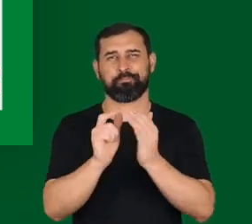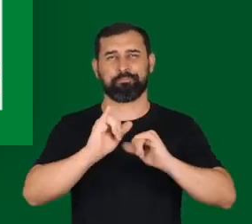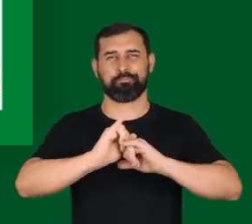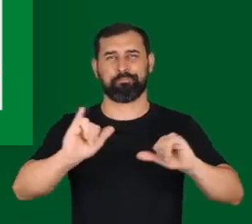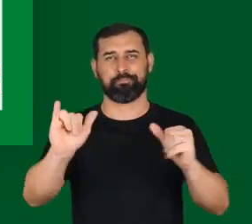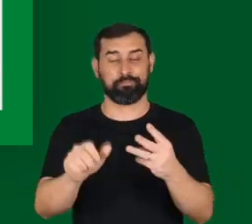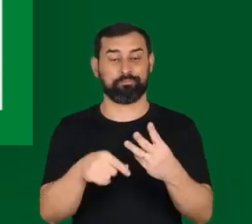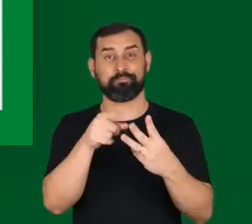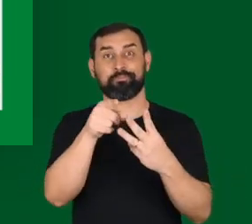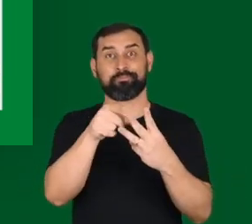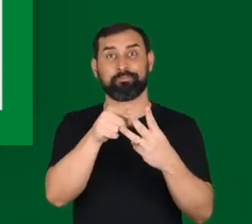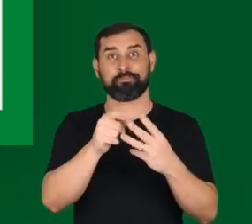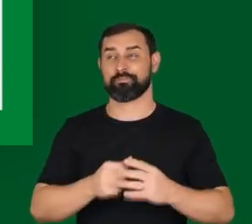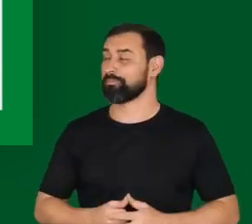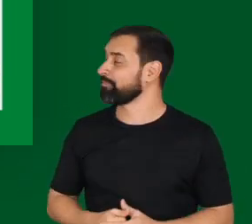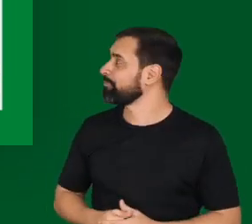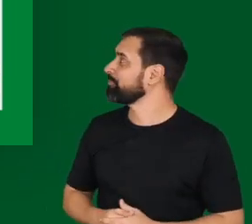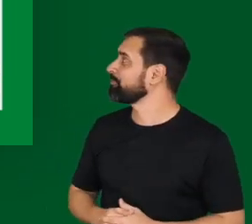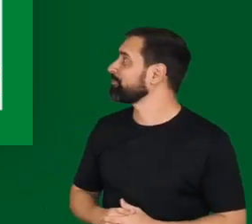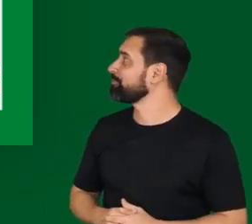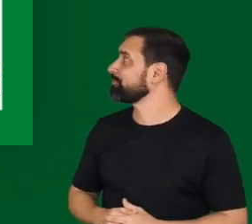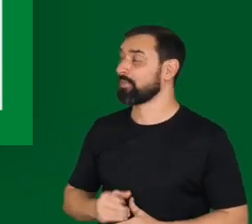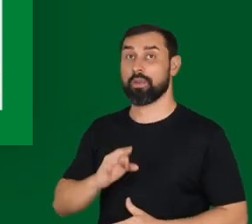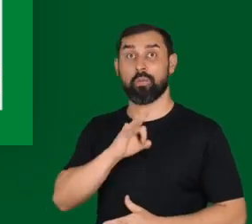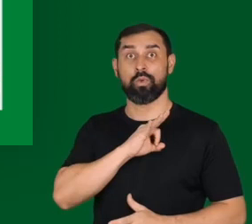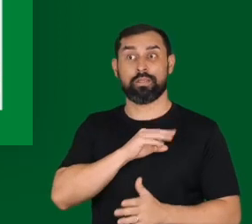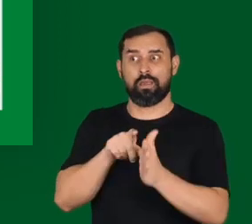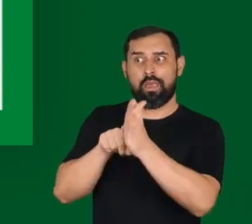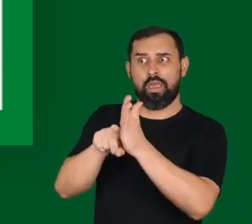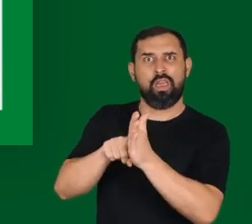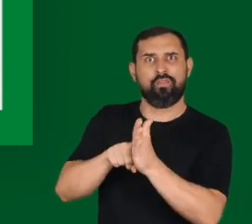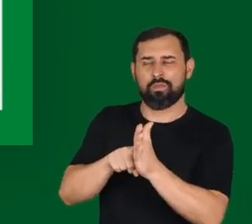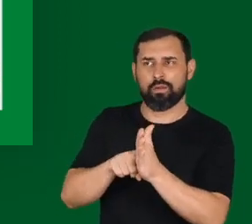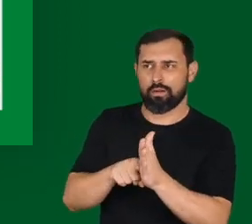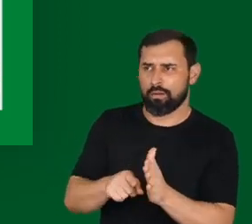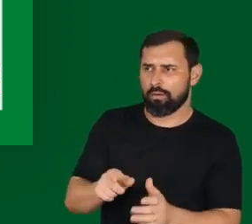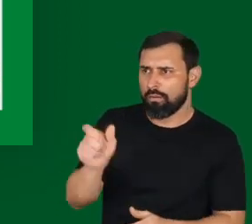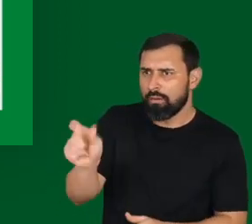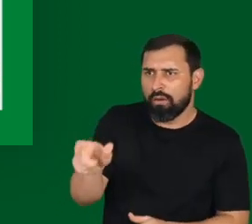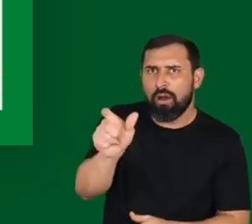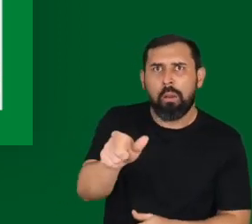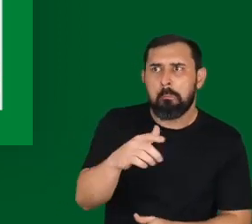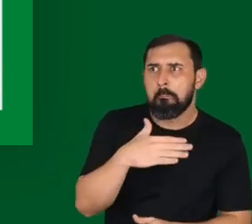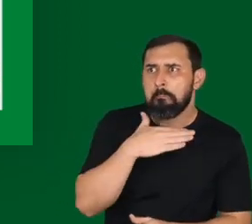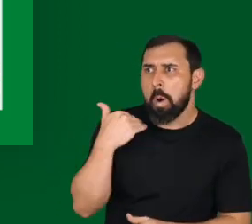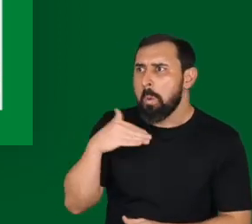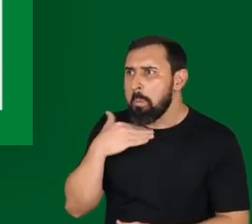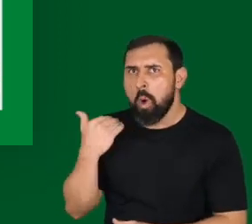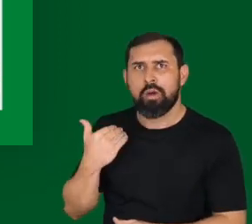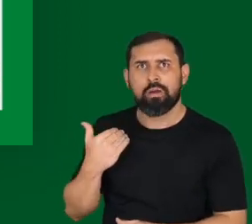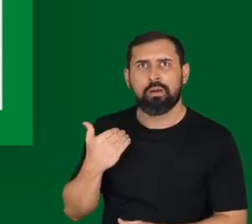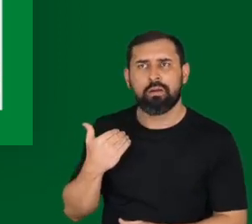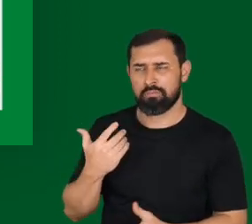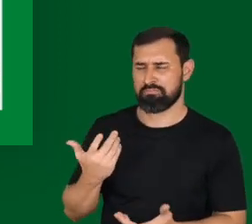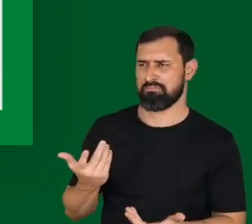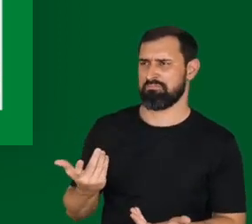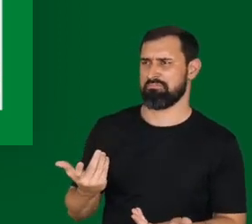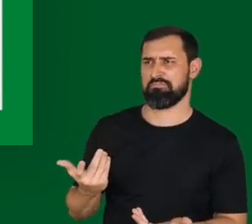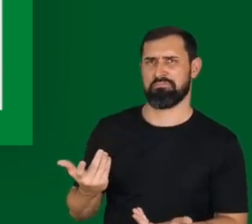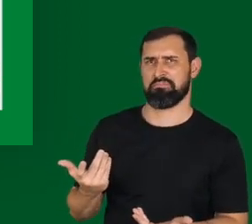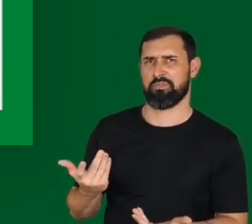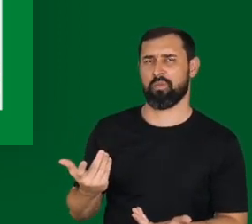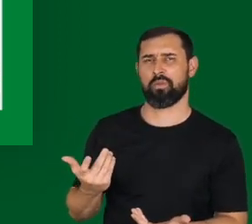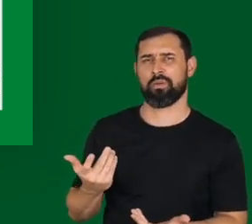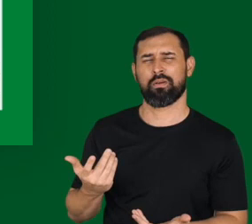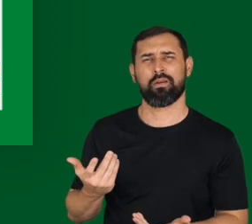segunda notícia, a gente traz, né? Polícia Civil investiga 2 causas de morte em menos de 24 horas no DF. Foi em